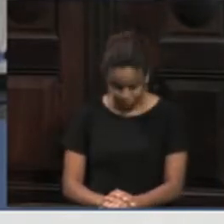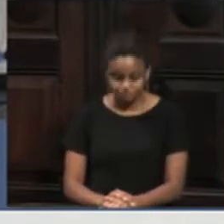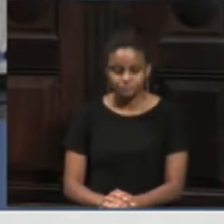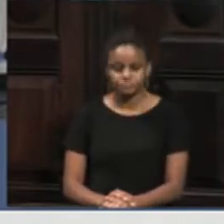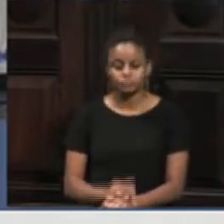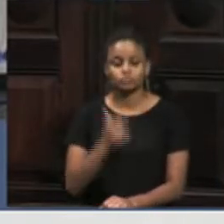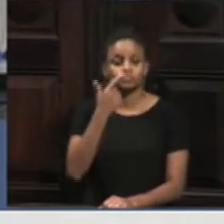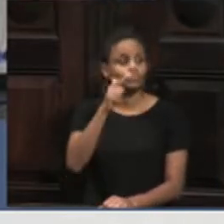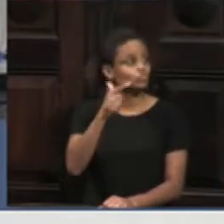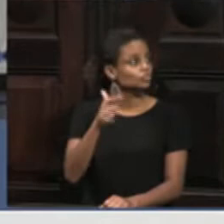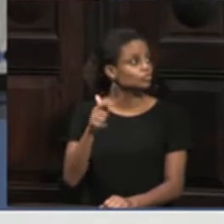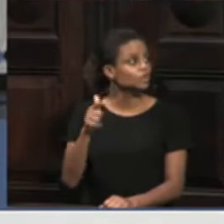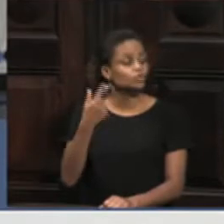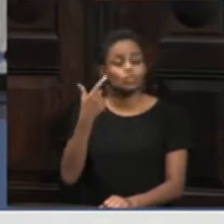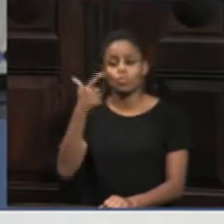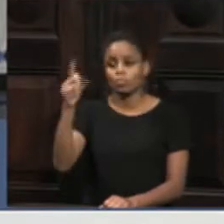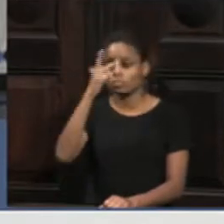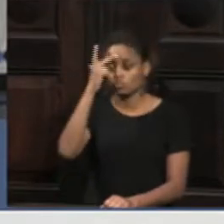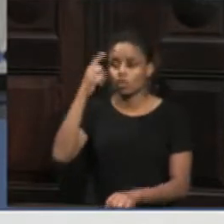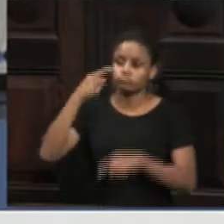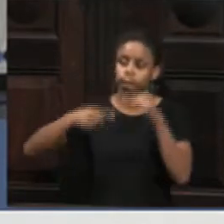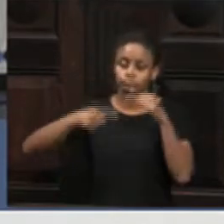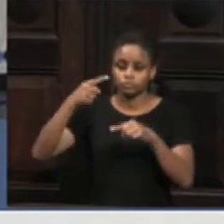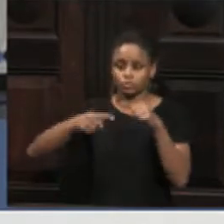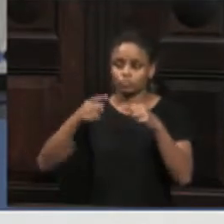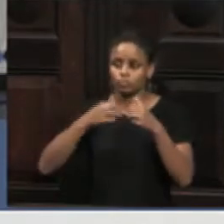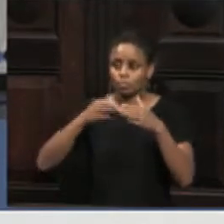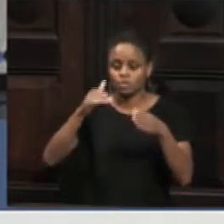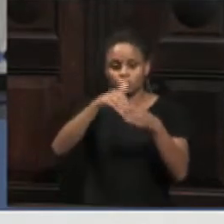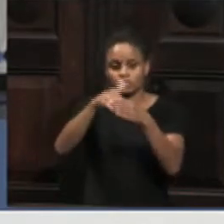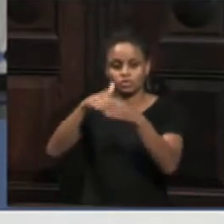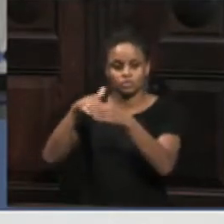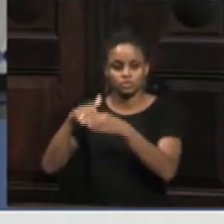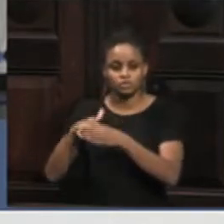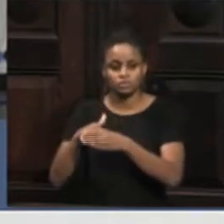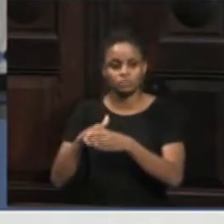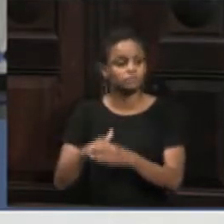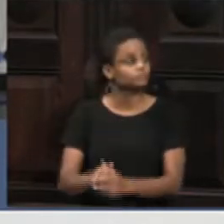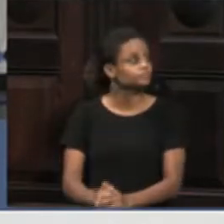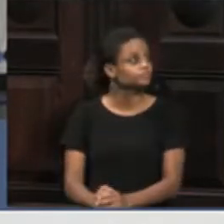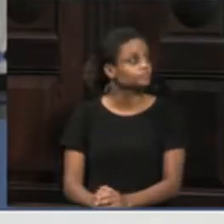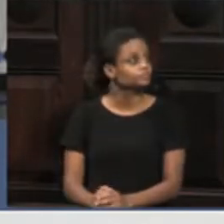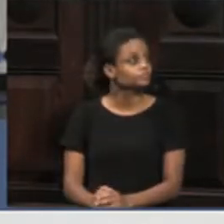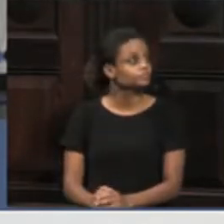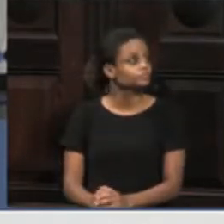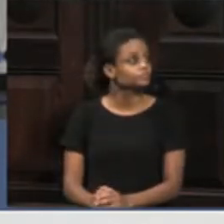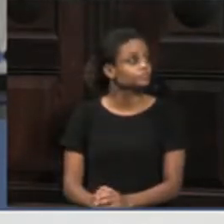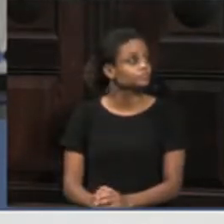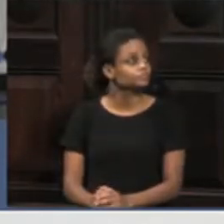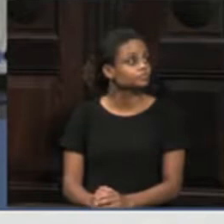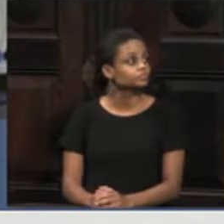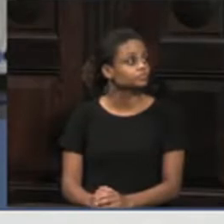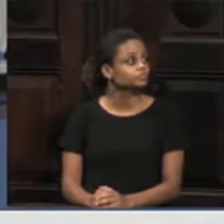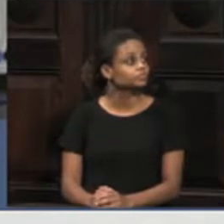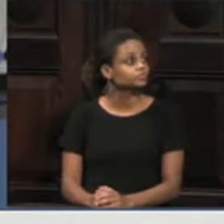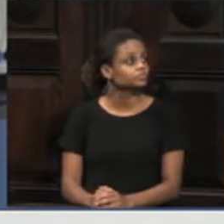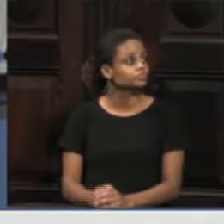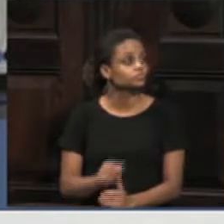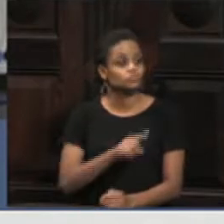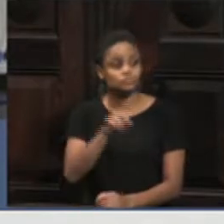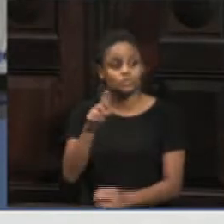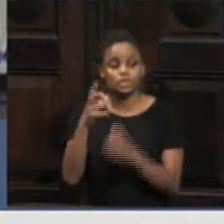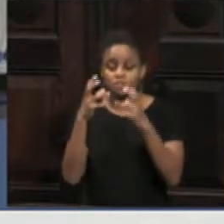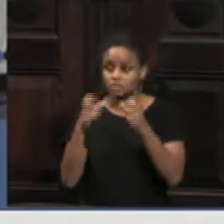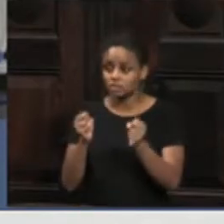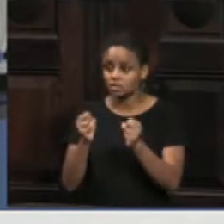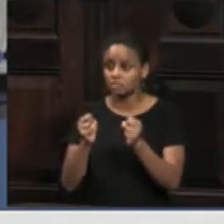Não havendo quem queira discutir, em votação. Encerrada a discussão. Em votação. Senhores que aprovam,